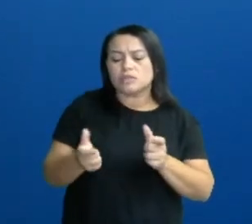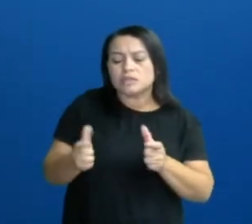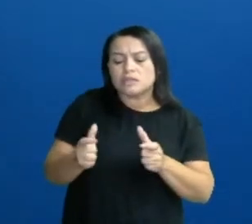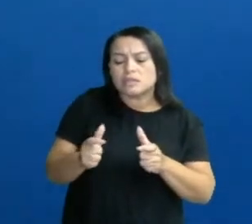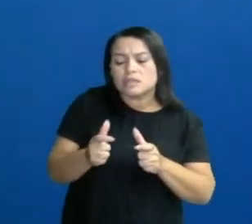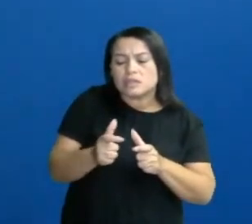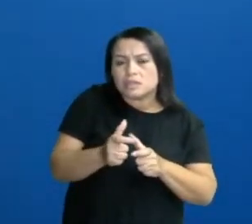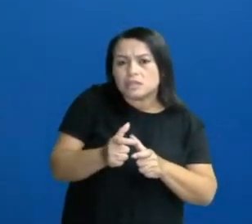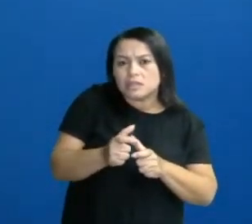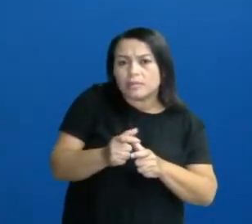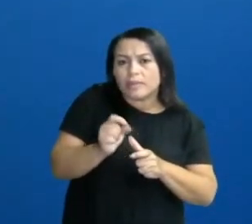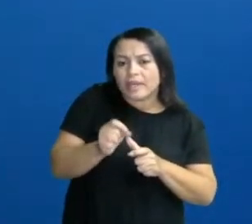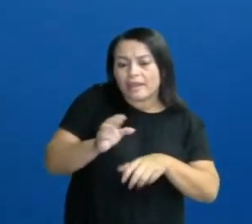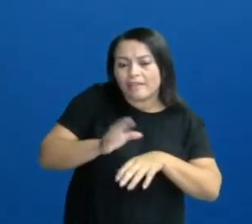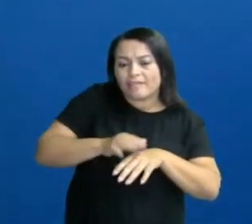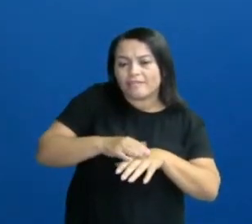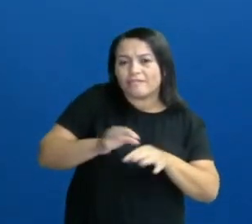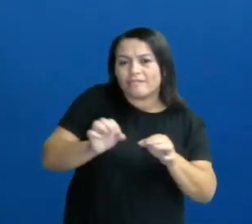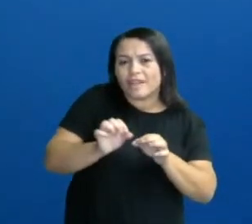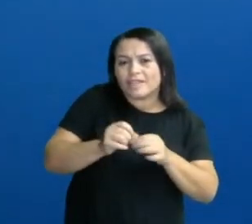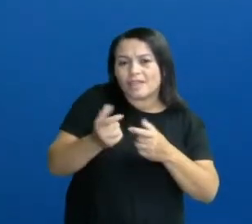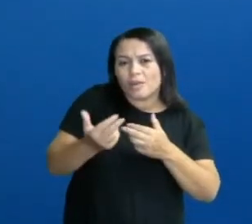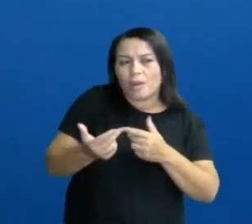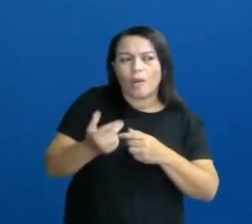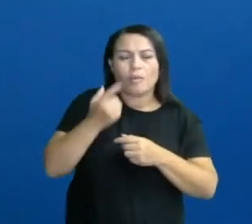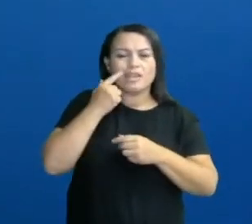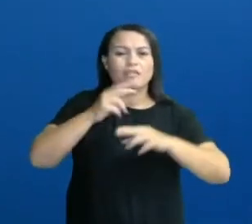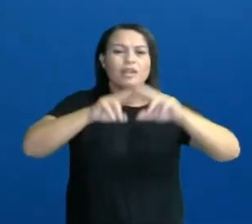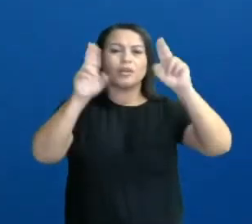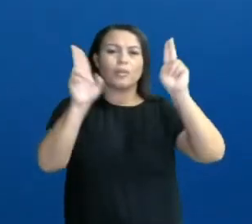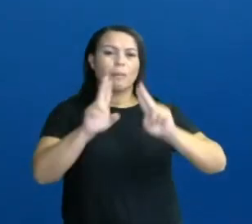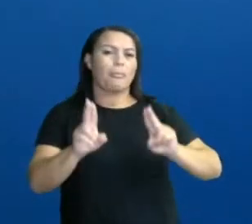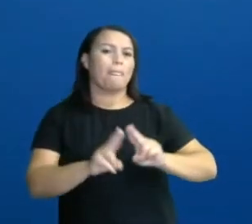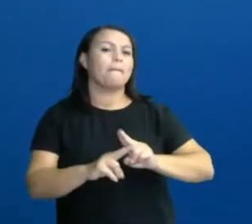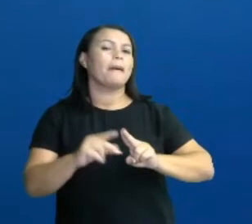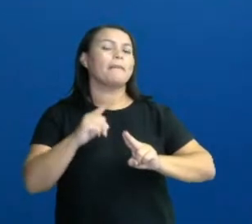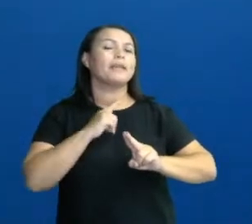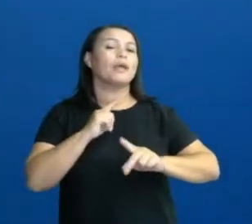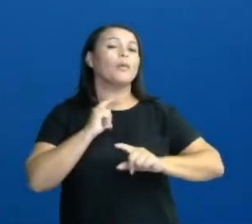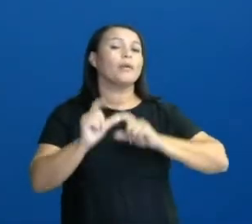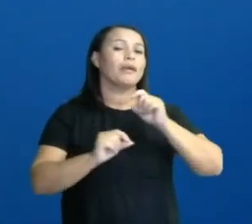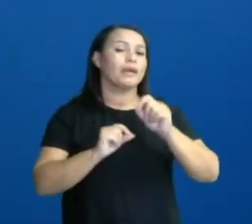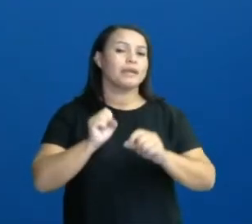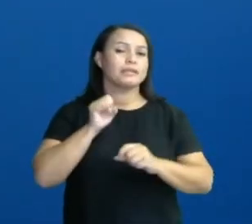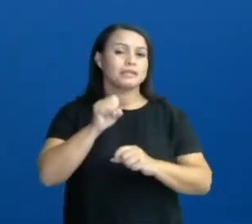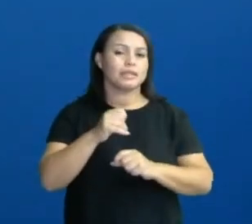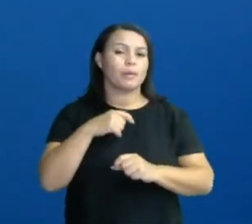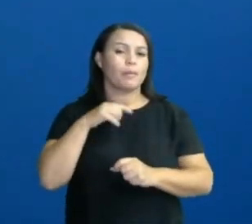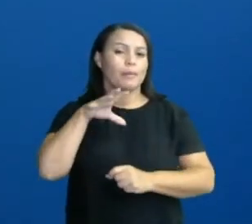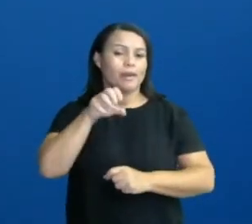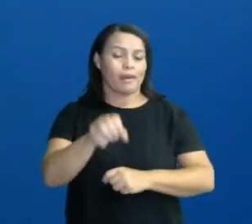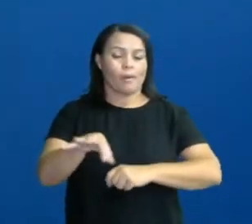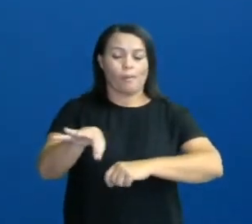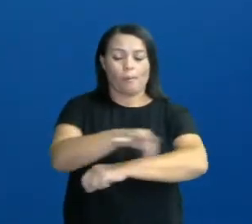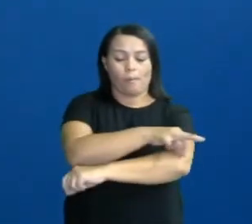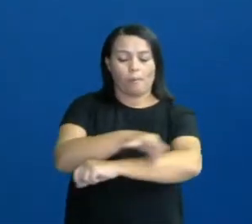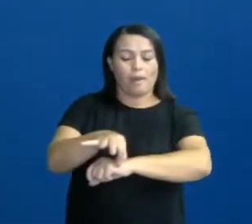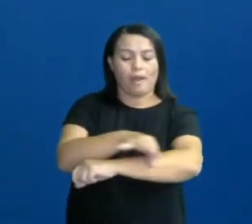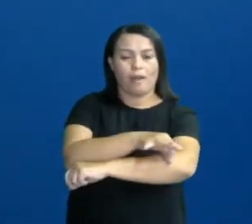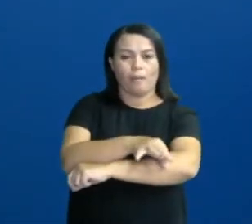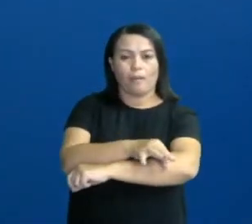que, por exemplo, a gente pudesse confeccionar esse mapa. Nesse mapa, a escala diz o seguinte, ó, se eu pegar uma régua e medir